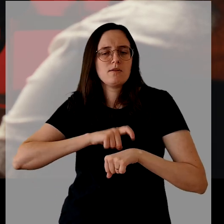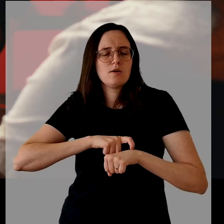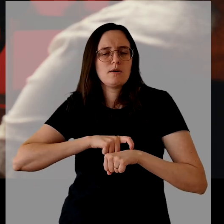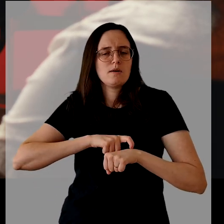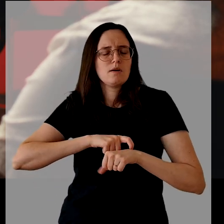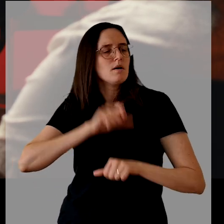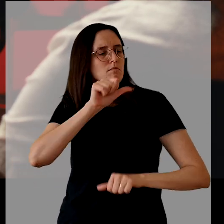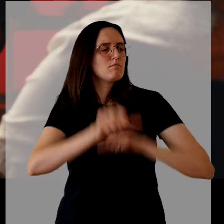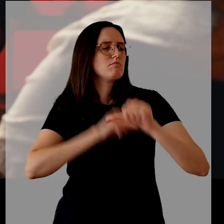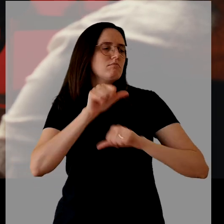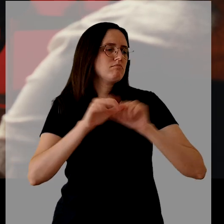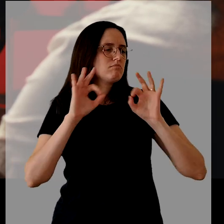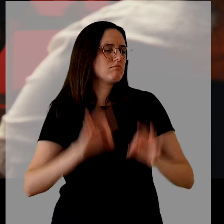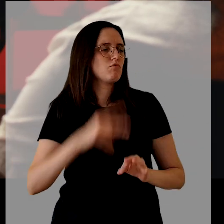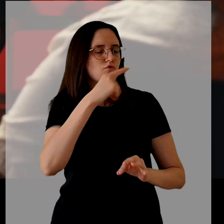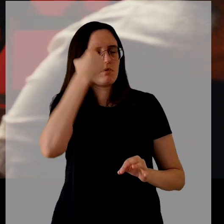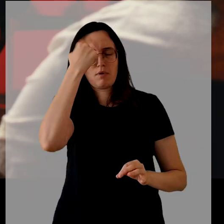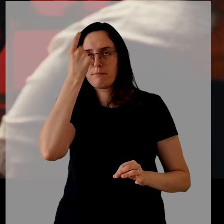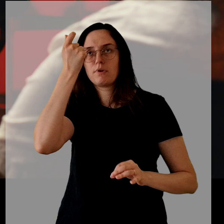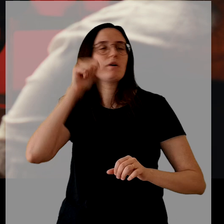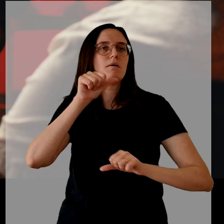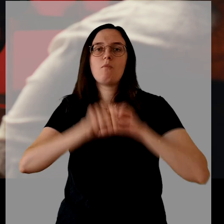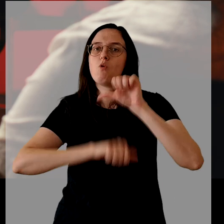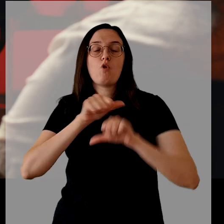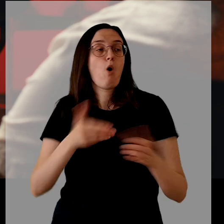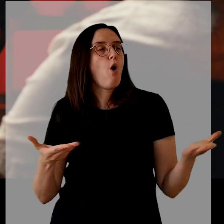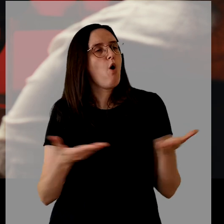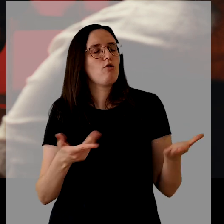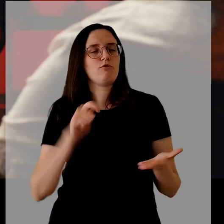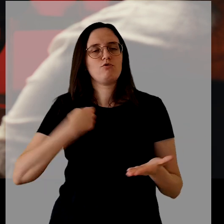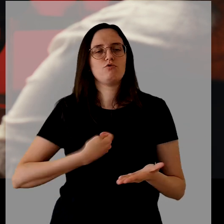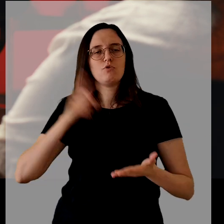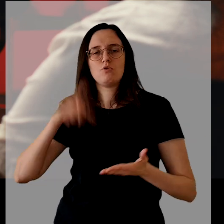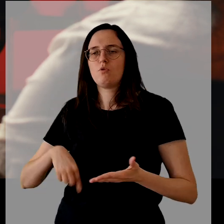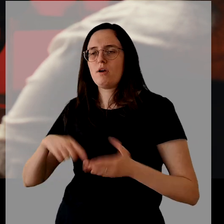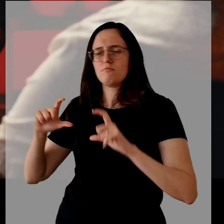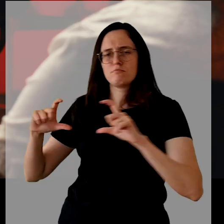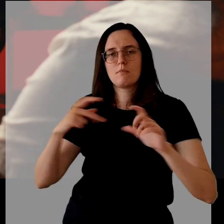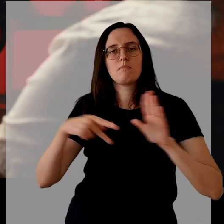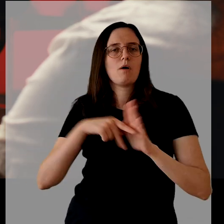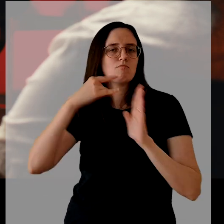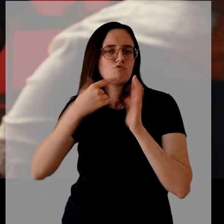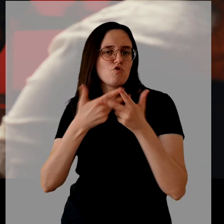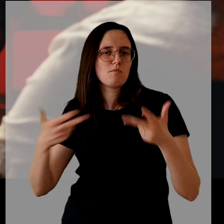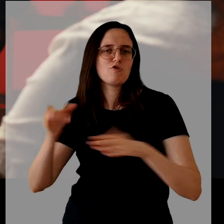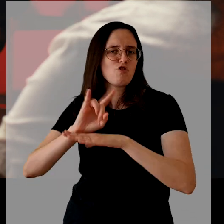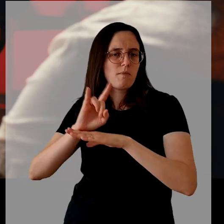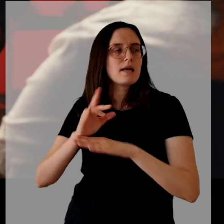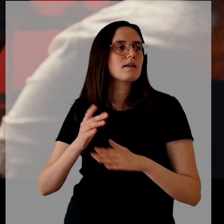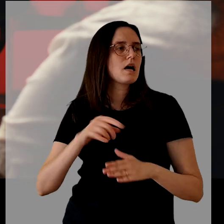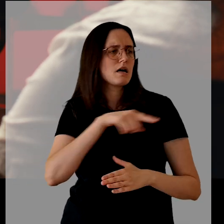que mudou essa chave, assim? Não, hoje eu sou fotógrafo documental. Você teve